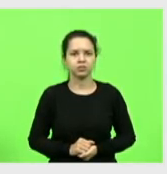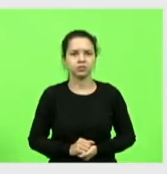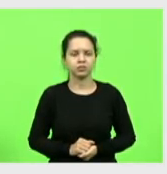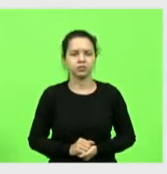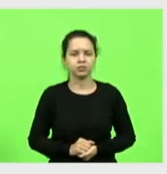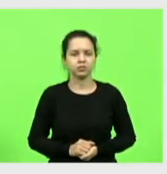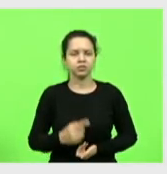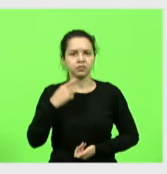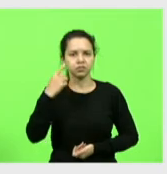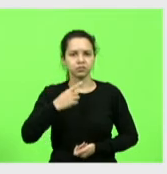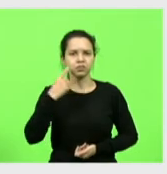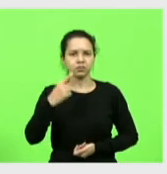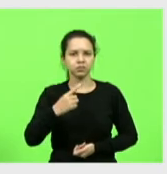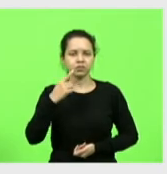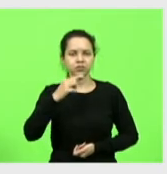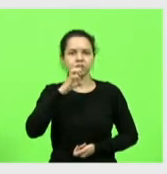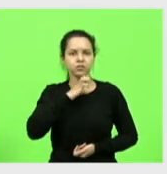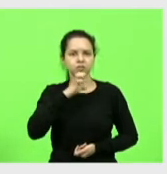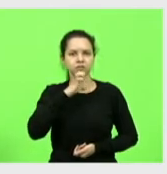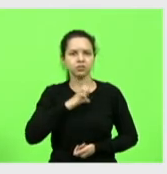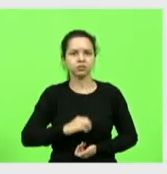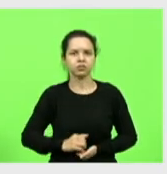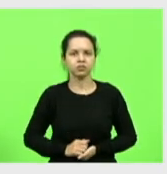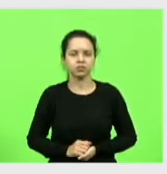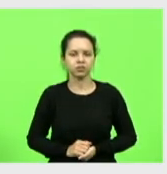Como vota o deputado Felipe Estevão?